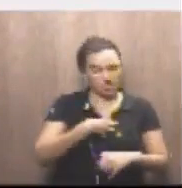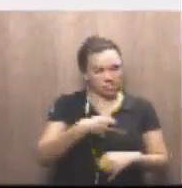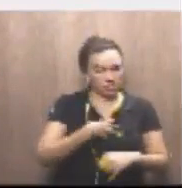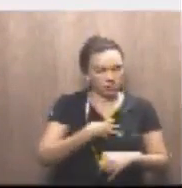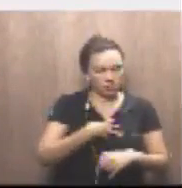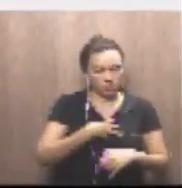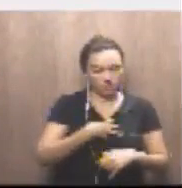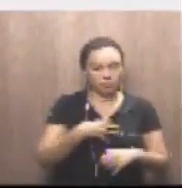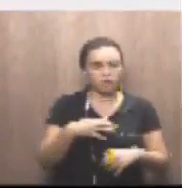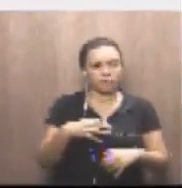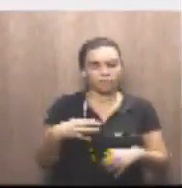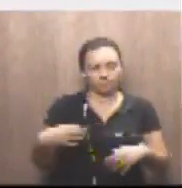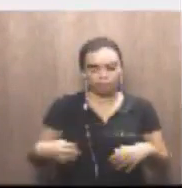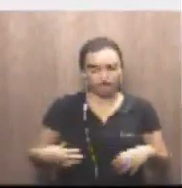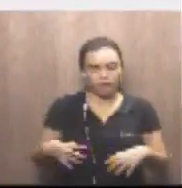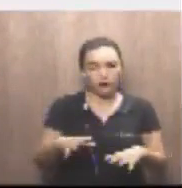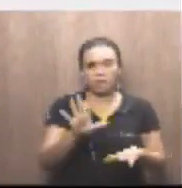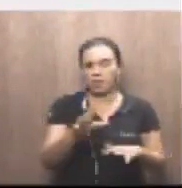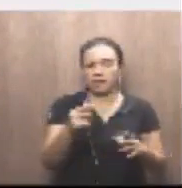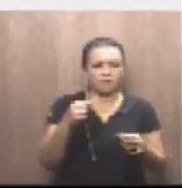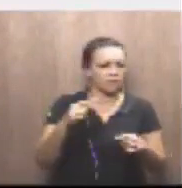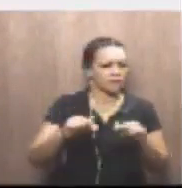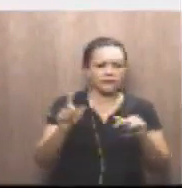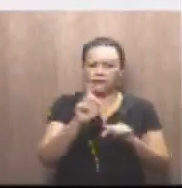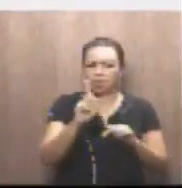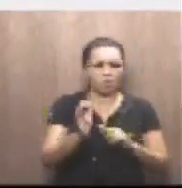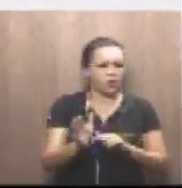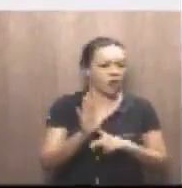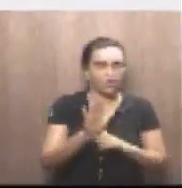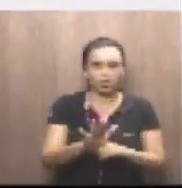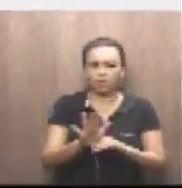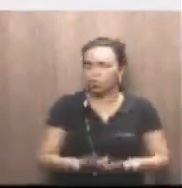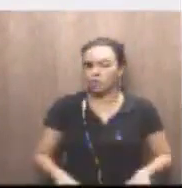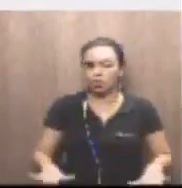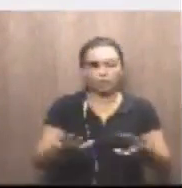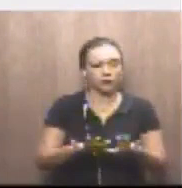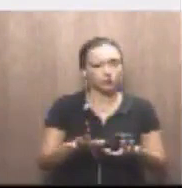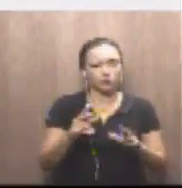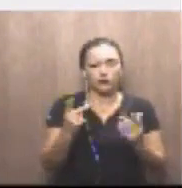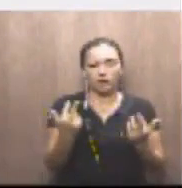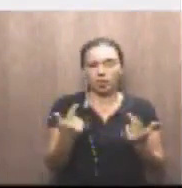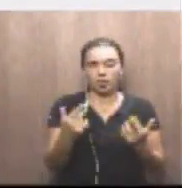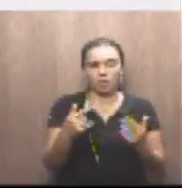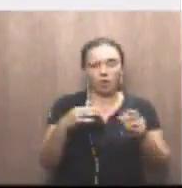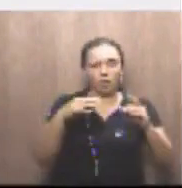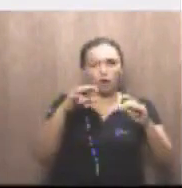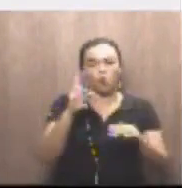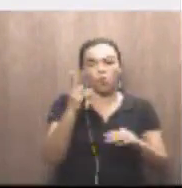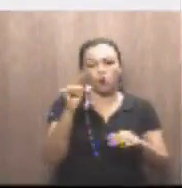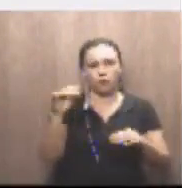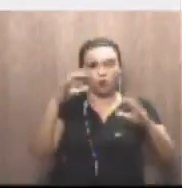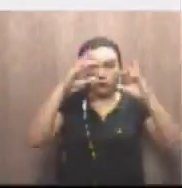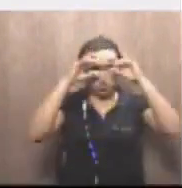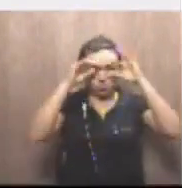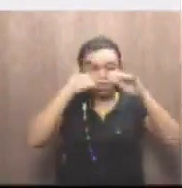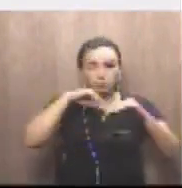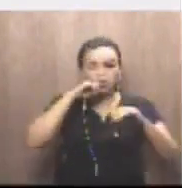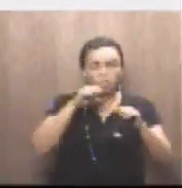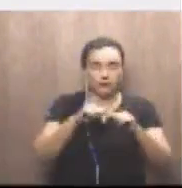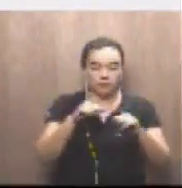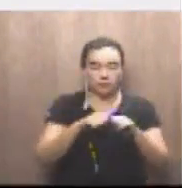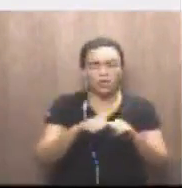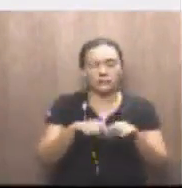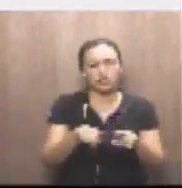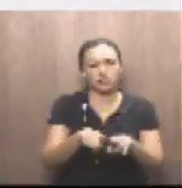do corpo, mas não atuam no comportamento como os hormônios produzidos pelo próprio cérebro, o cérebro da mãe, além